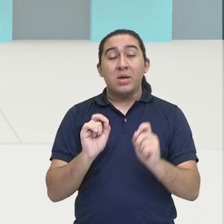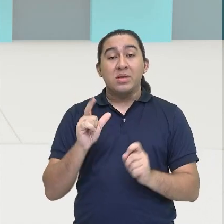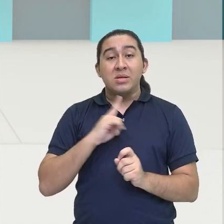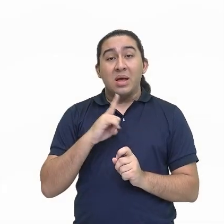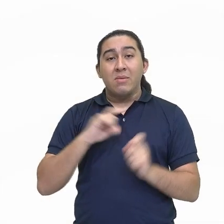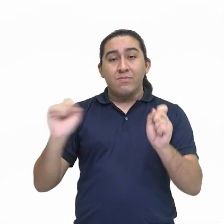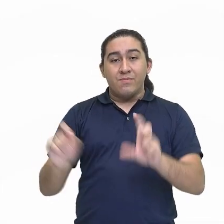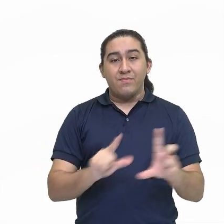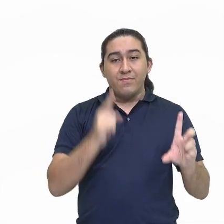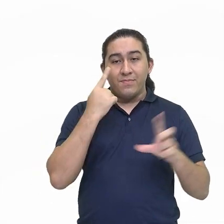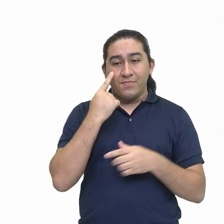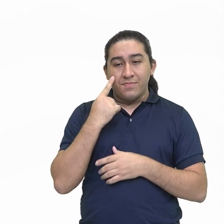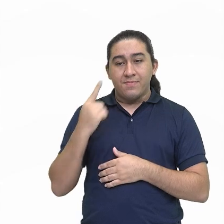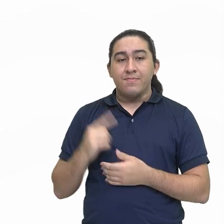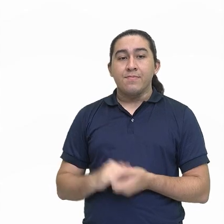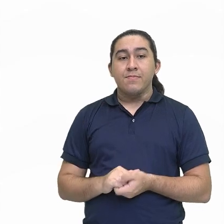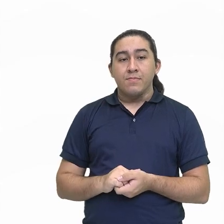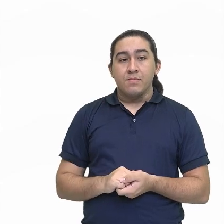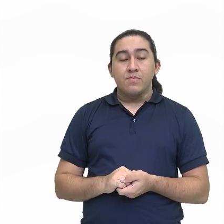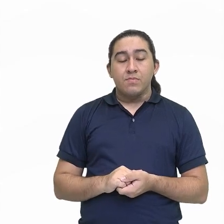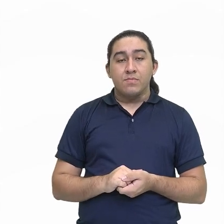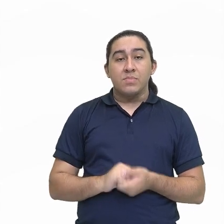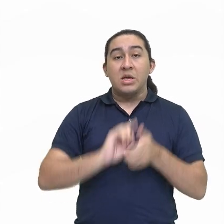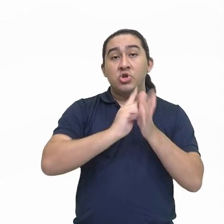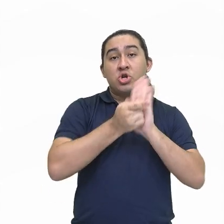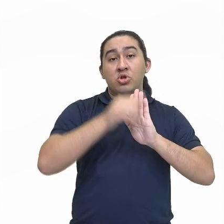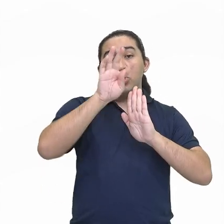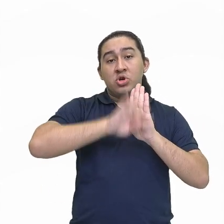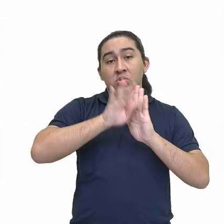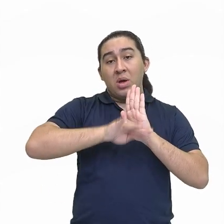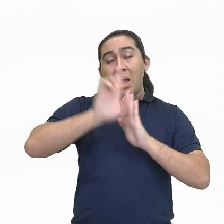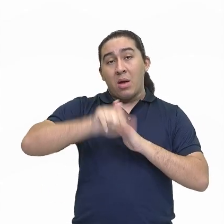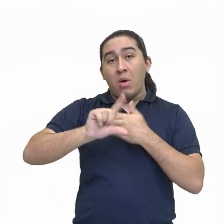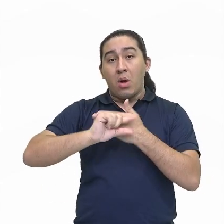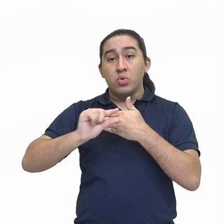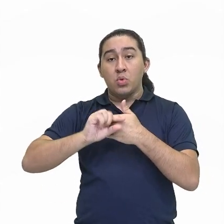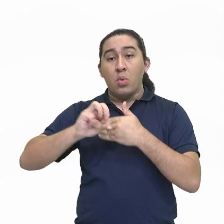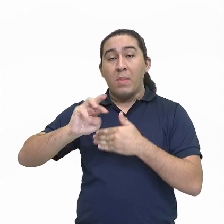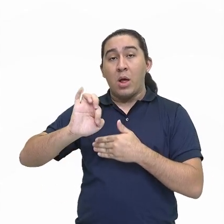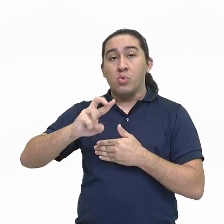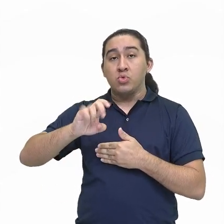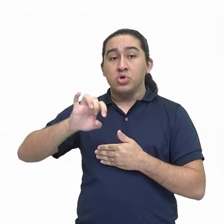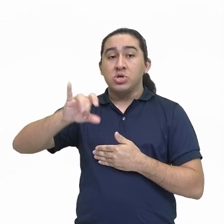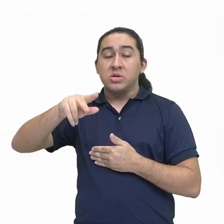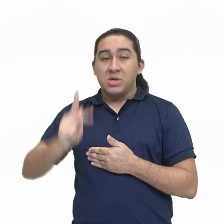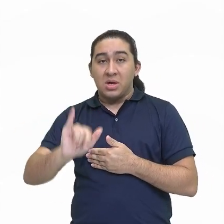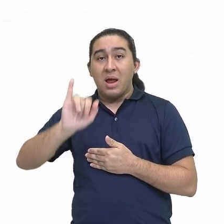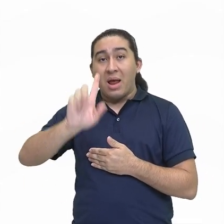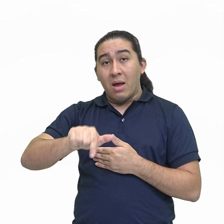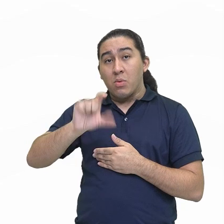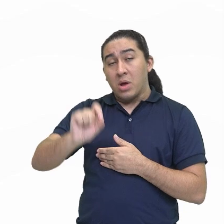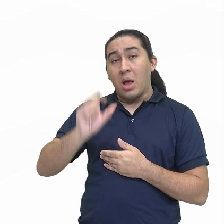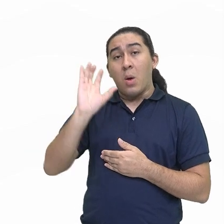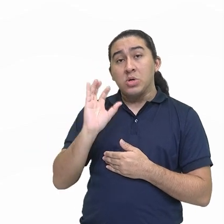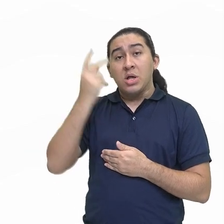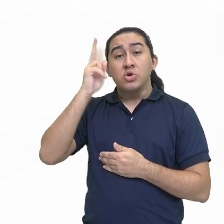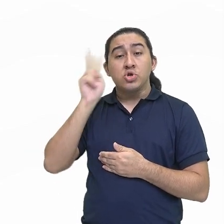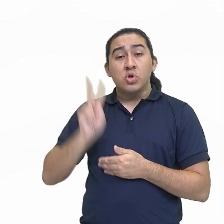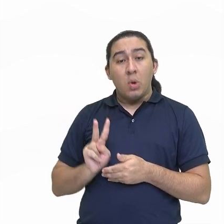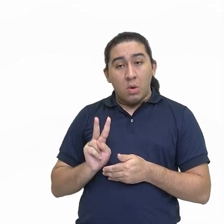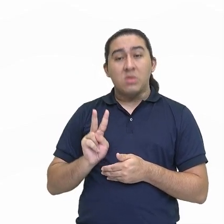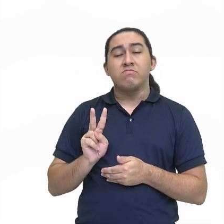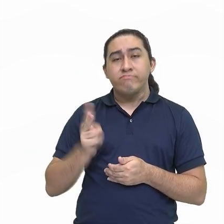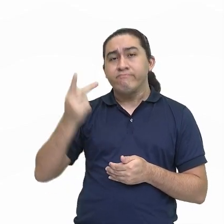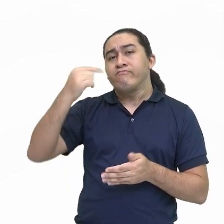seguinte cartela. Vejam aí. Gêneros textuais são, de acordo com Marcuse, fenômenos históricos